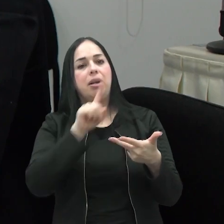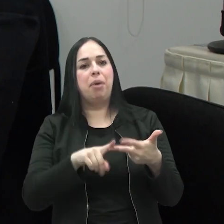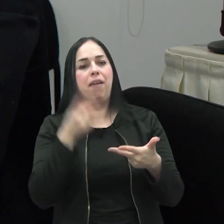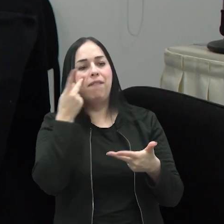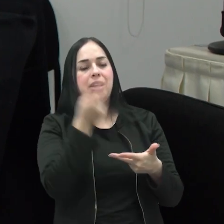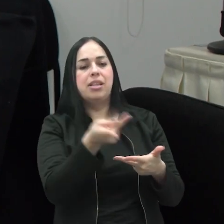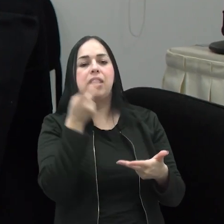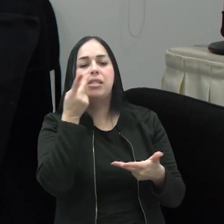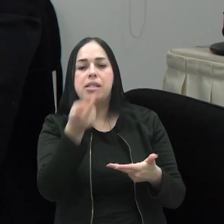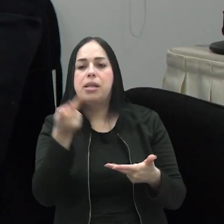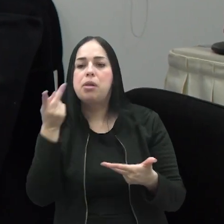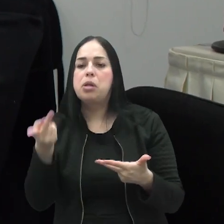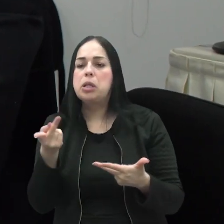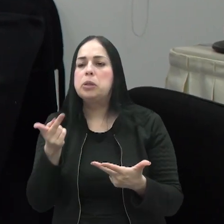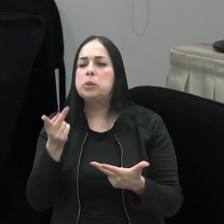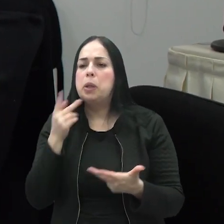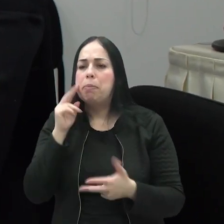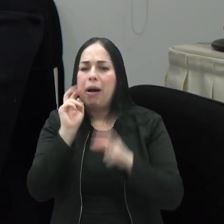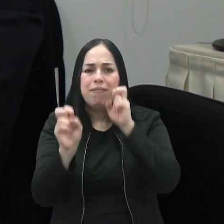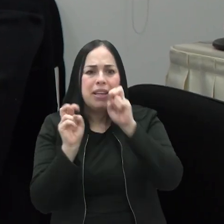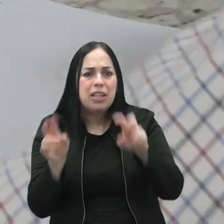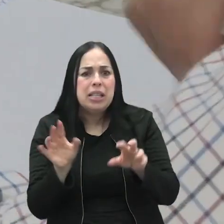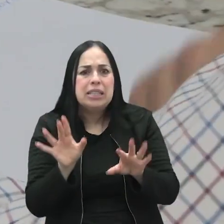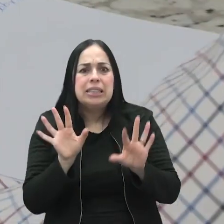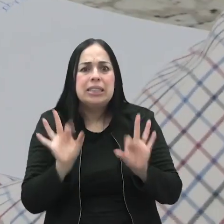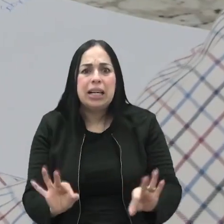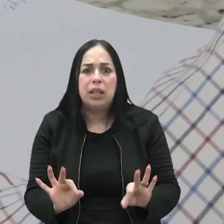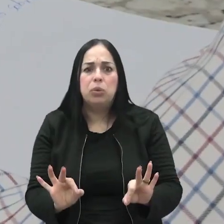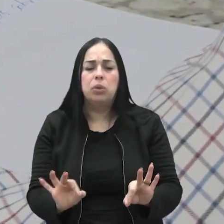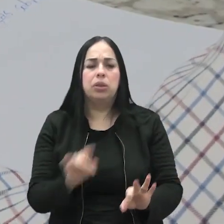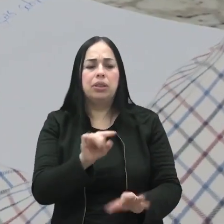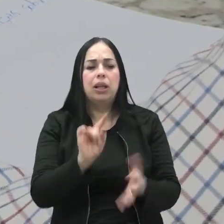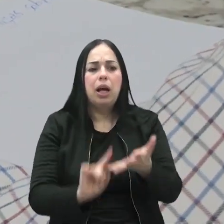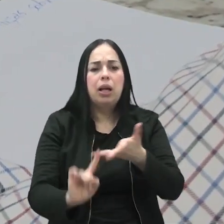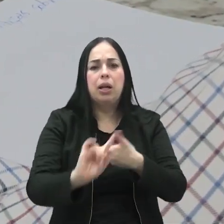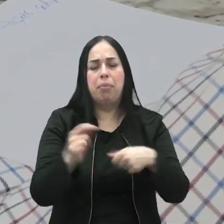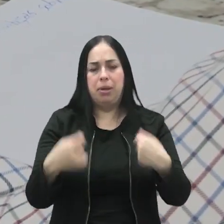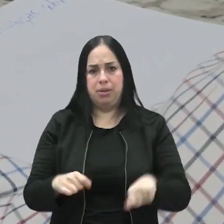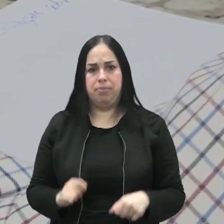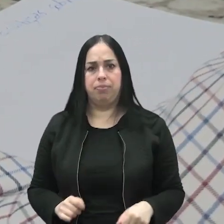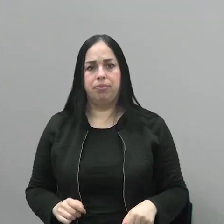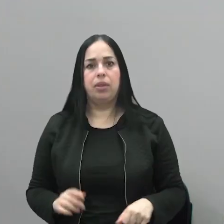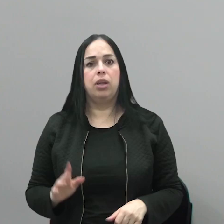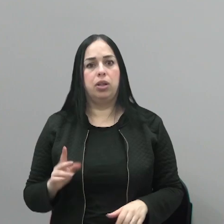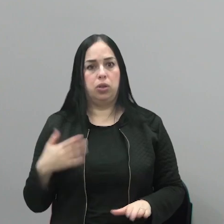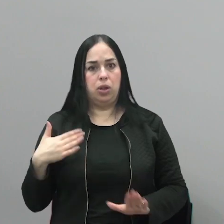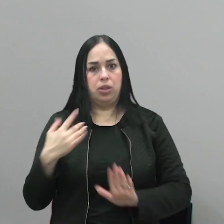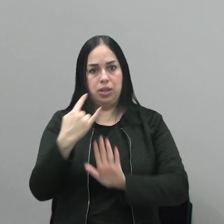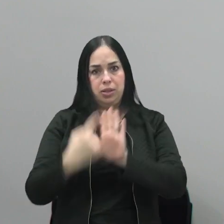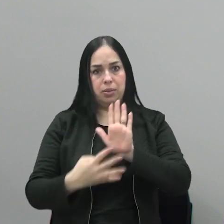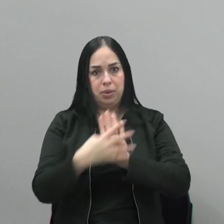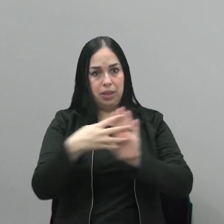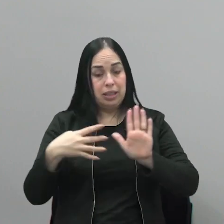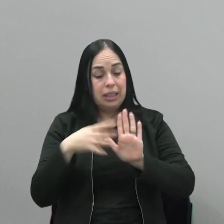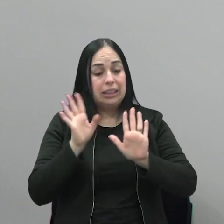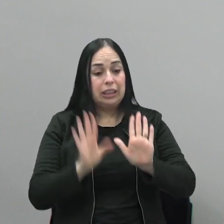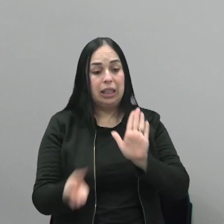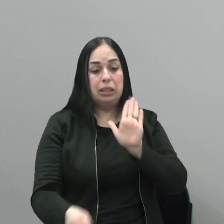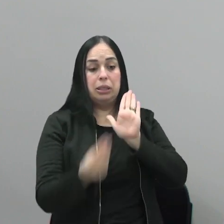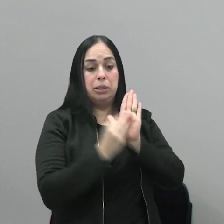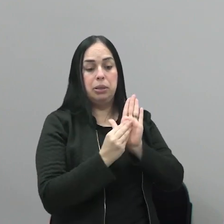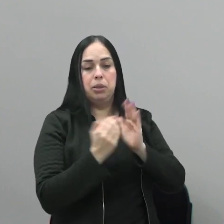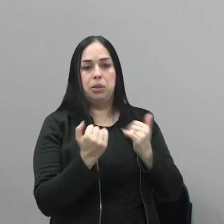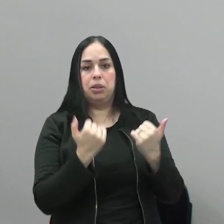do município para acompanhar de perto as demandas da comunidade escolar. Nós temos programado para este ano 2